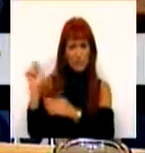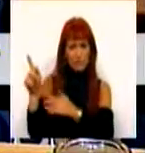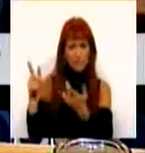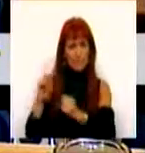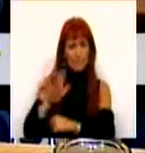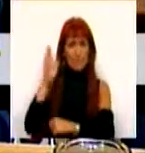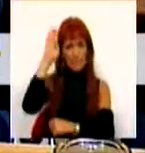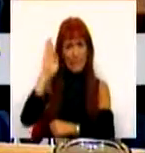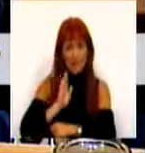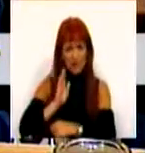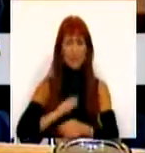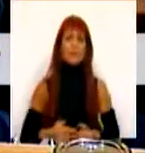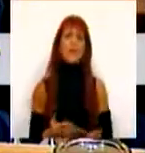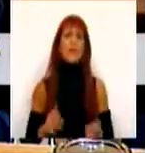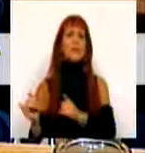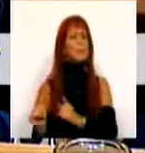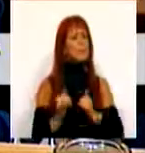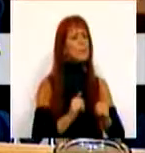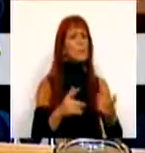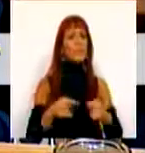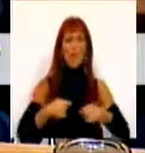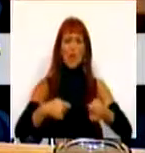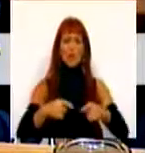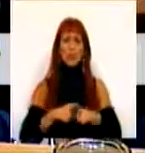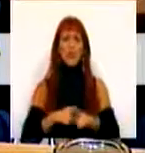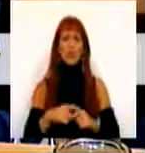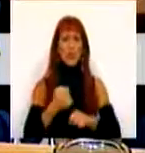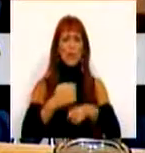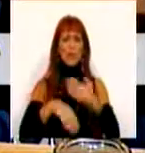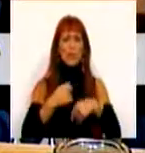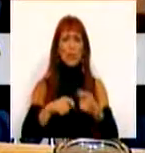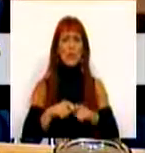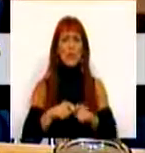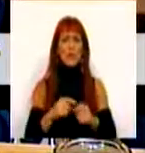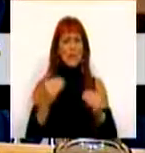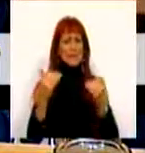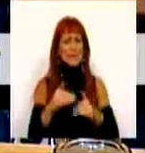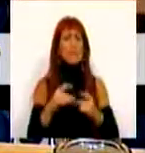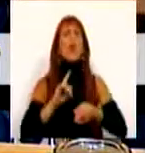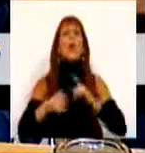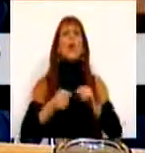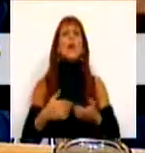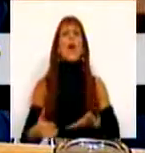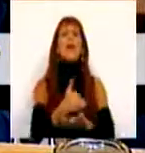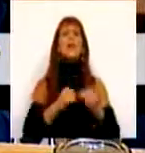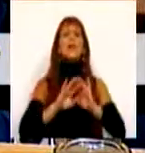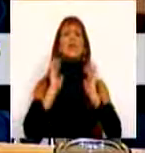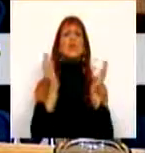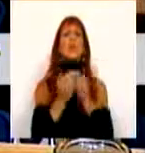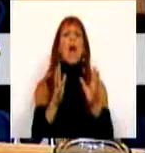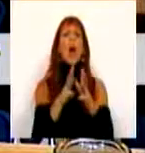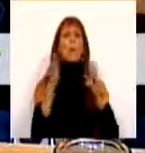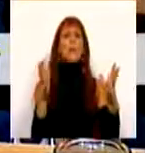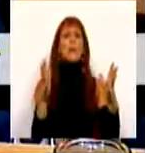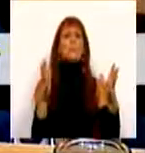dos militares. Por outro lado, a despesa para funcionamento em sentido estrito, que resulta das receitas gerais,